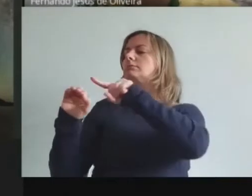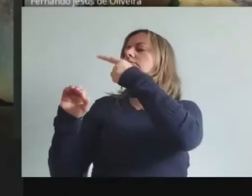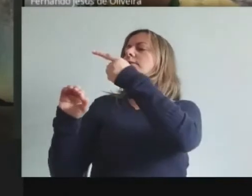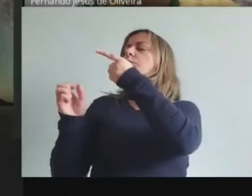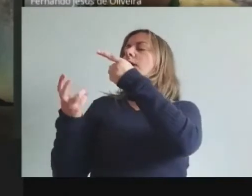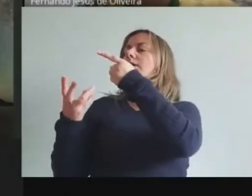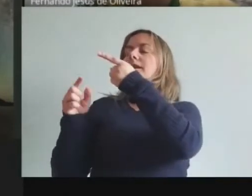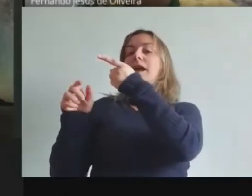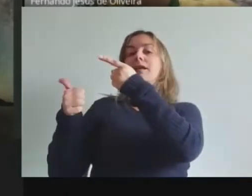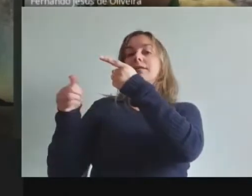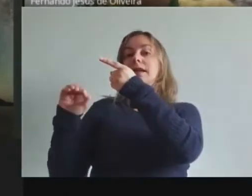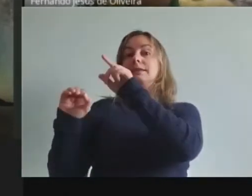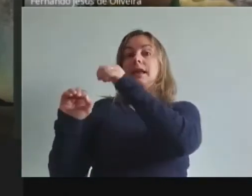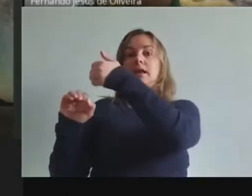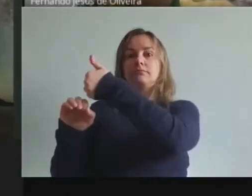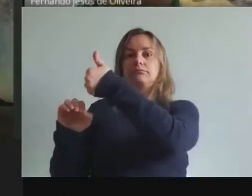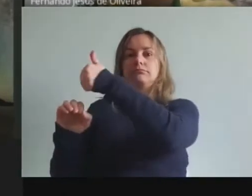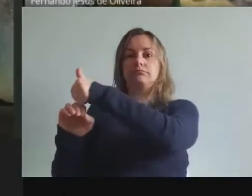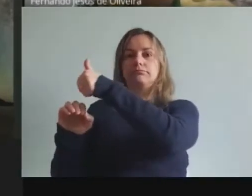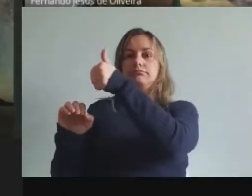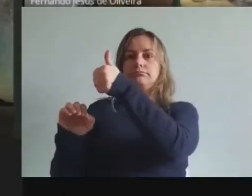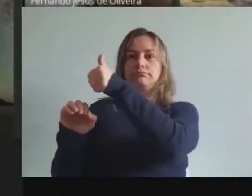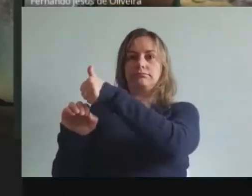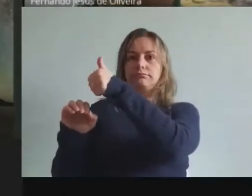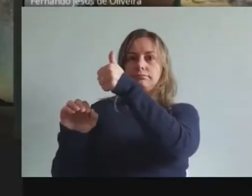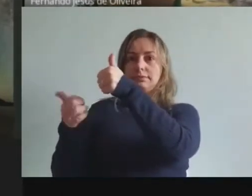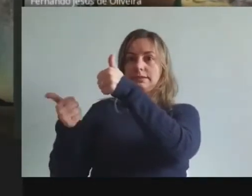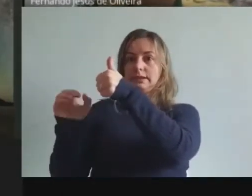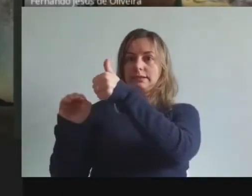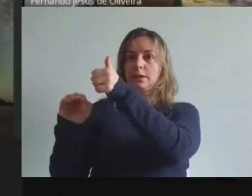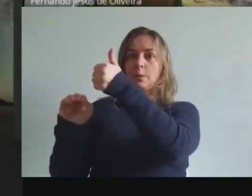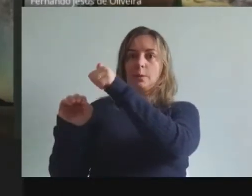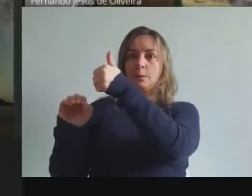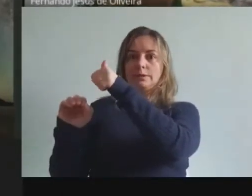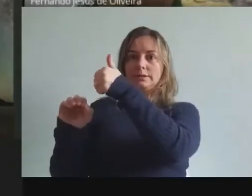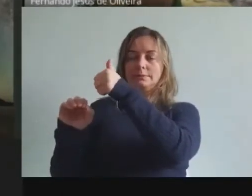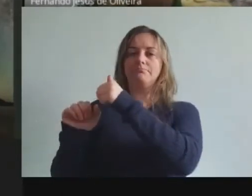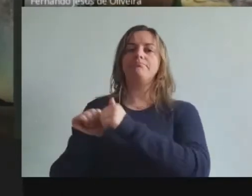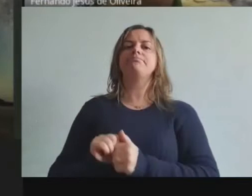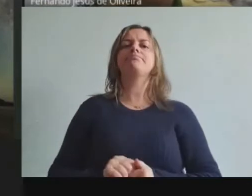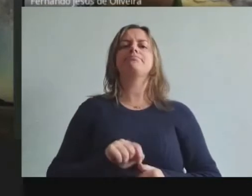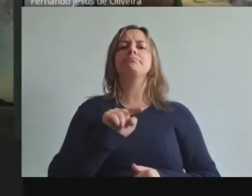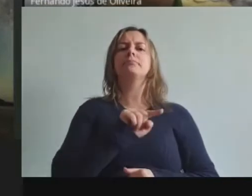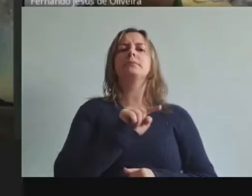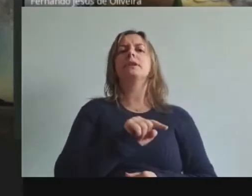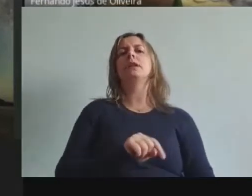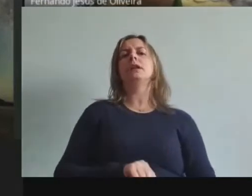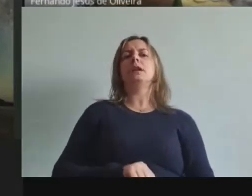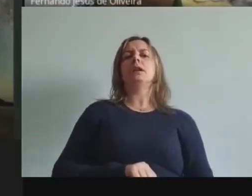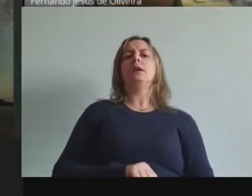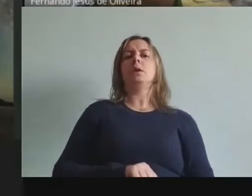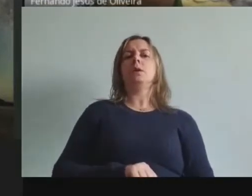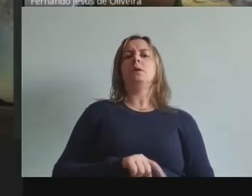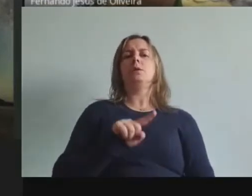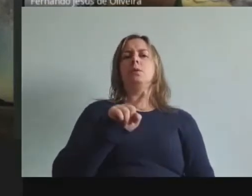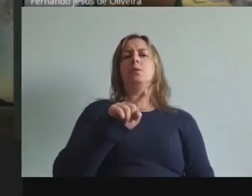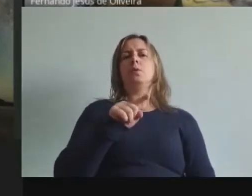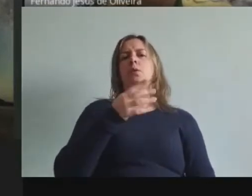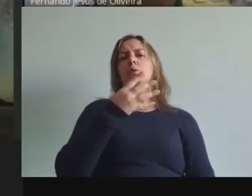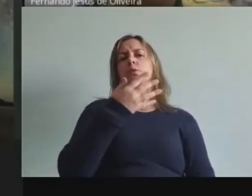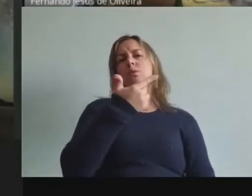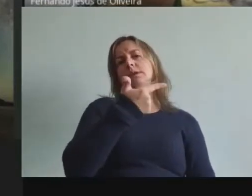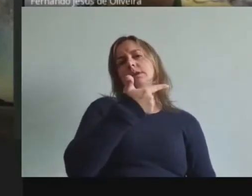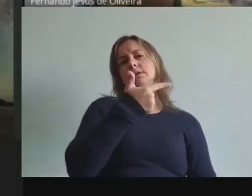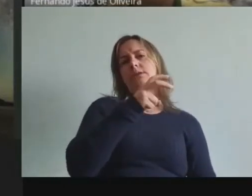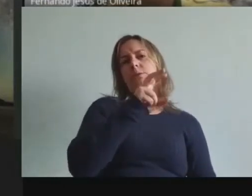a 11ª potência, 10 elevado a 11. E 400 bilhões, que seria 250